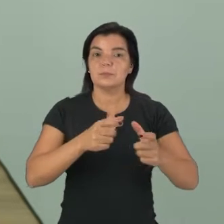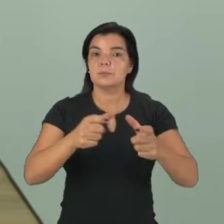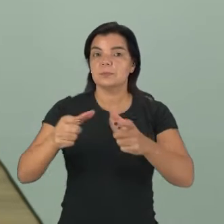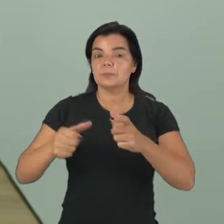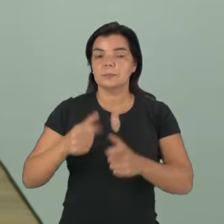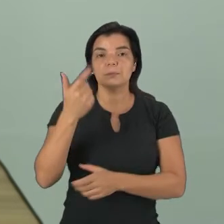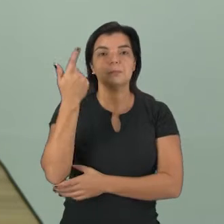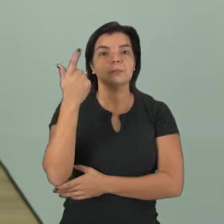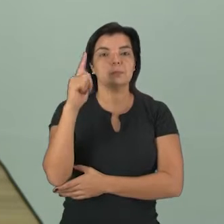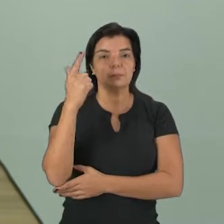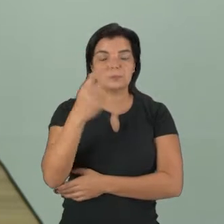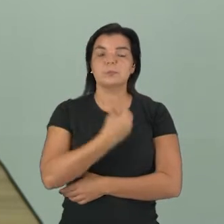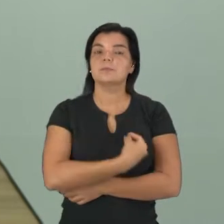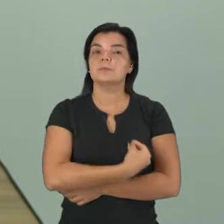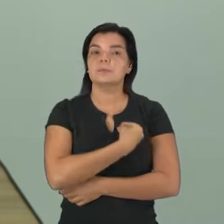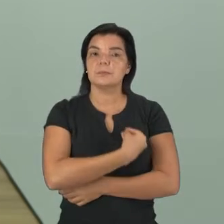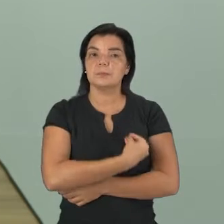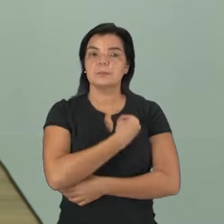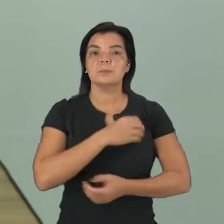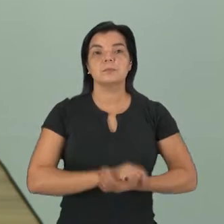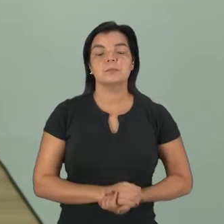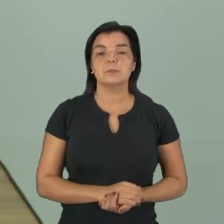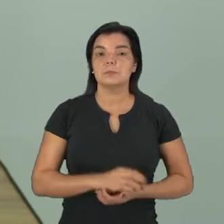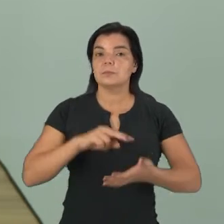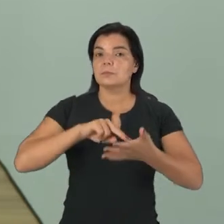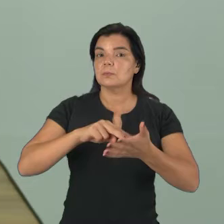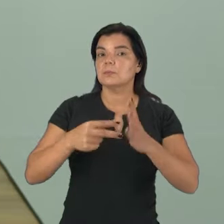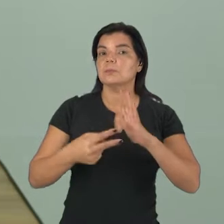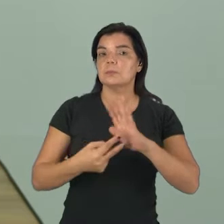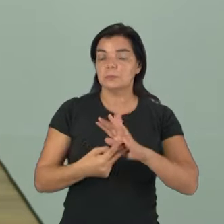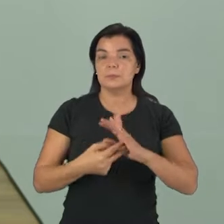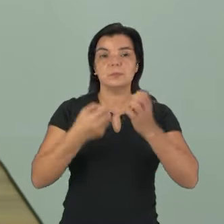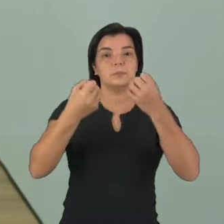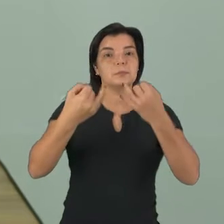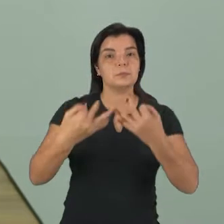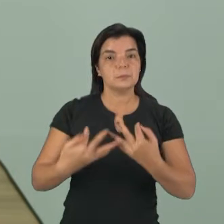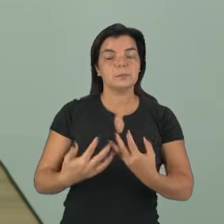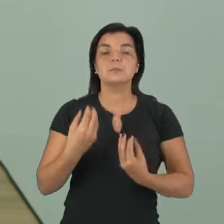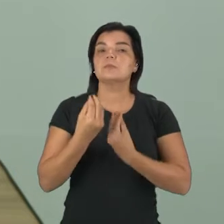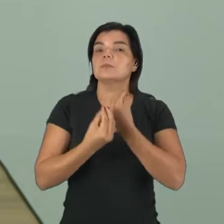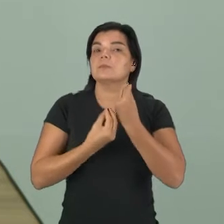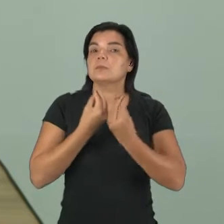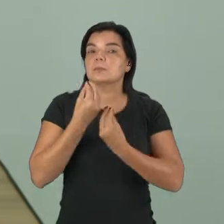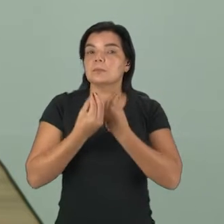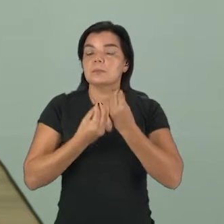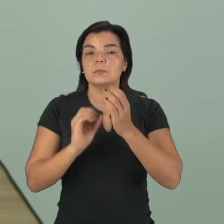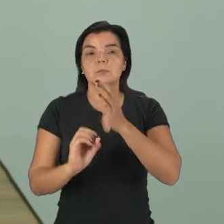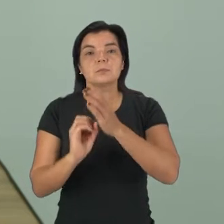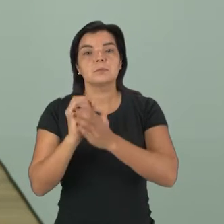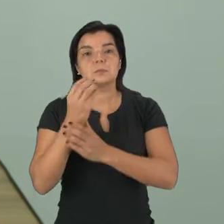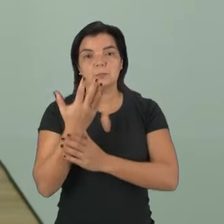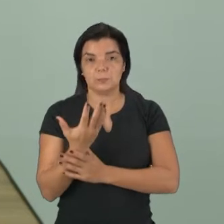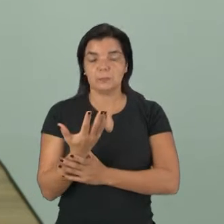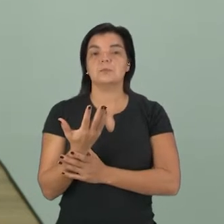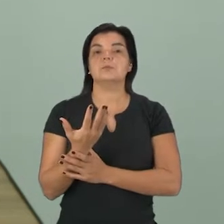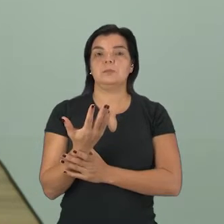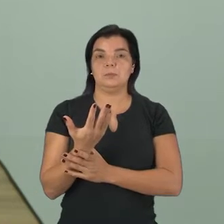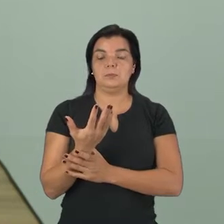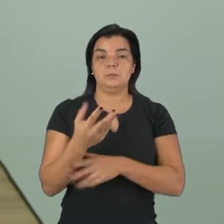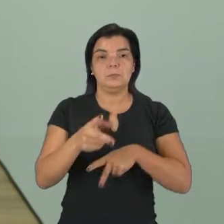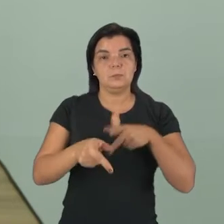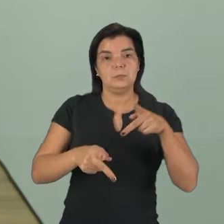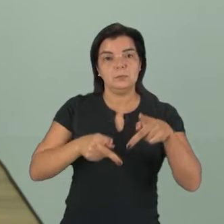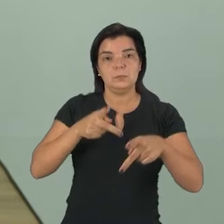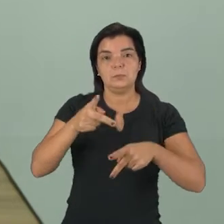espaço geográfico no qual nós vivemos, né? Ou seja, nós vamos falar como foi que surgiu esse